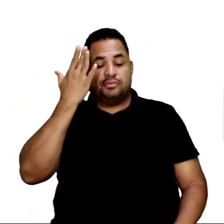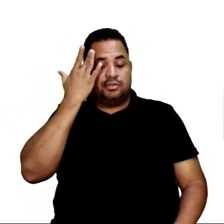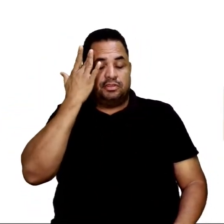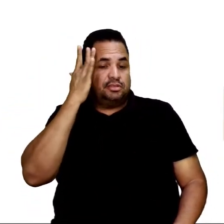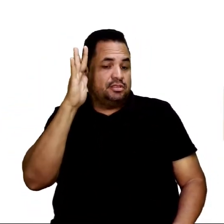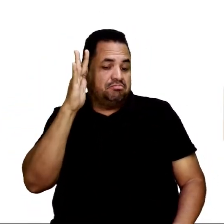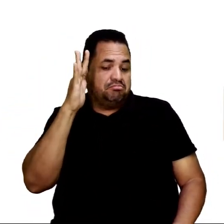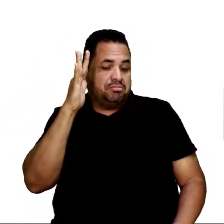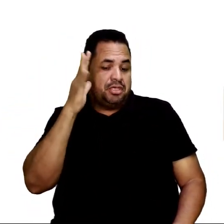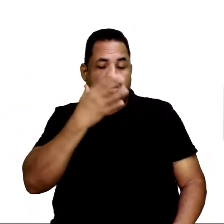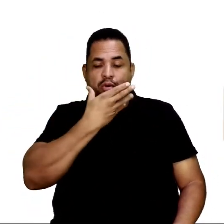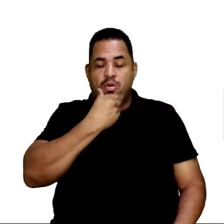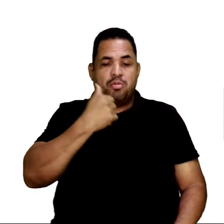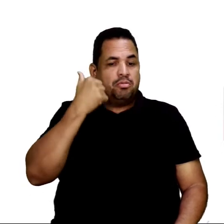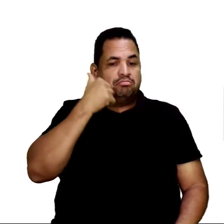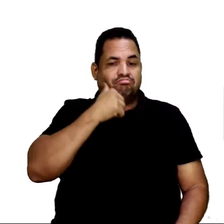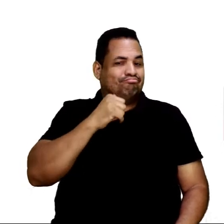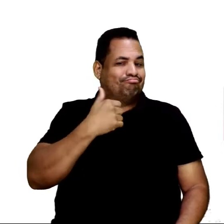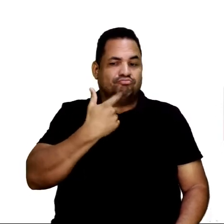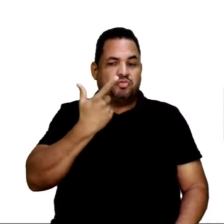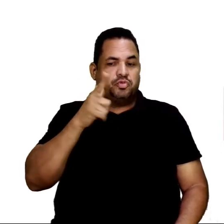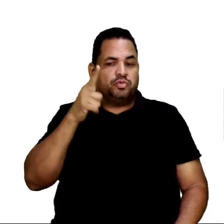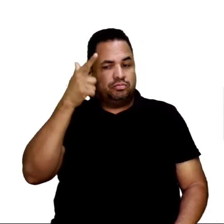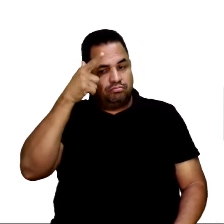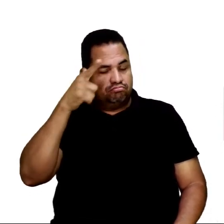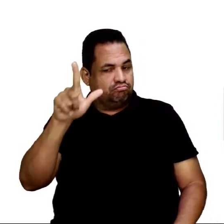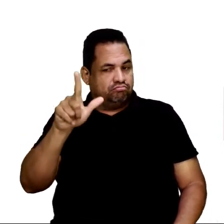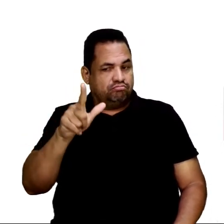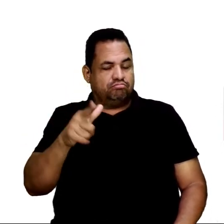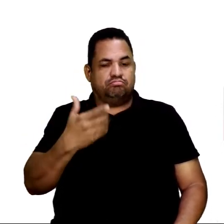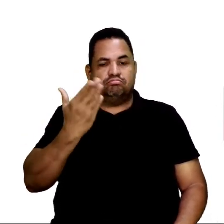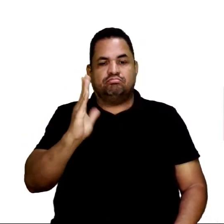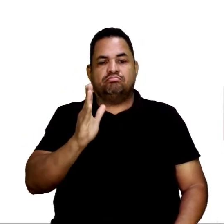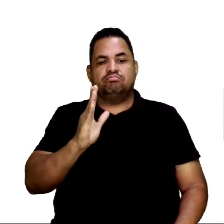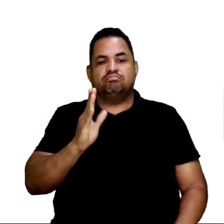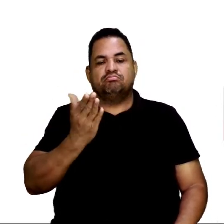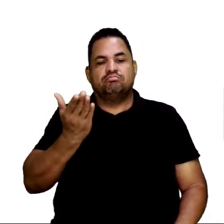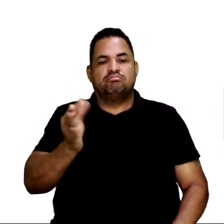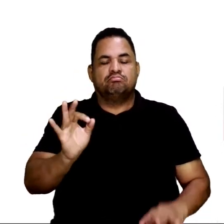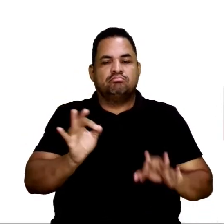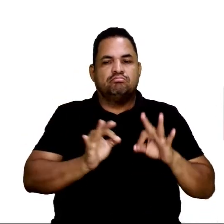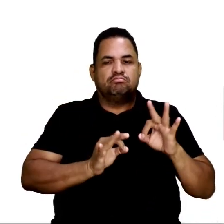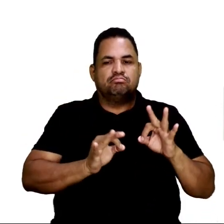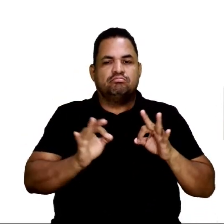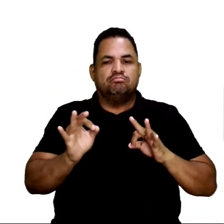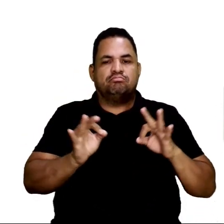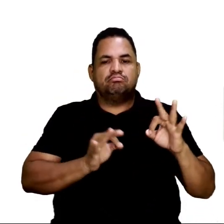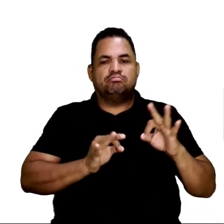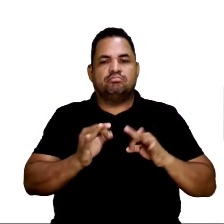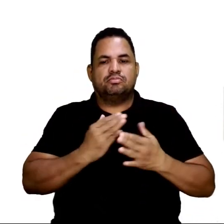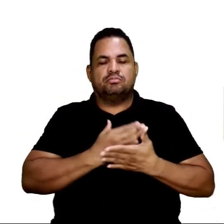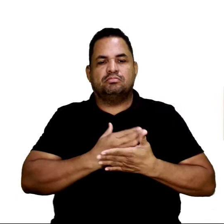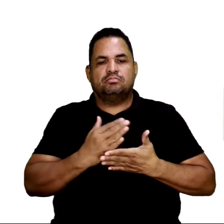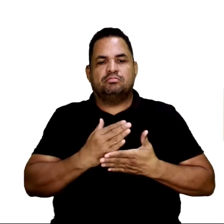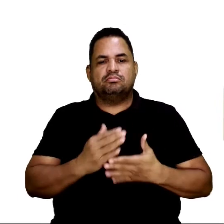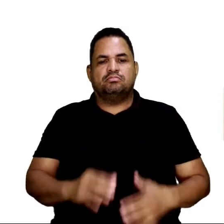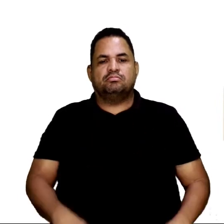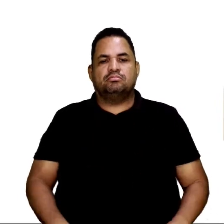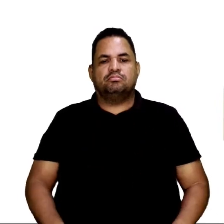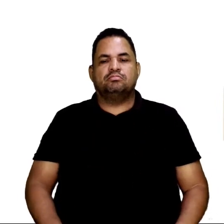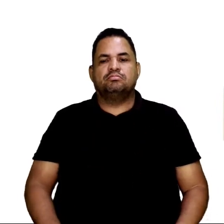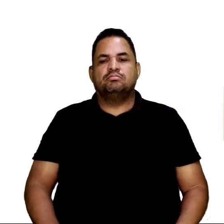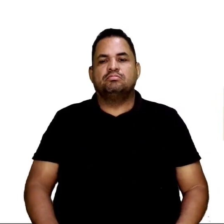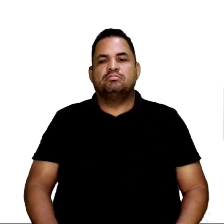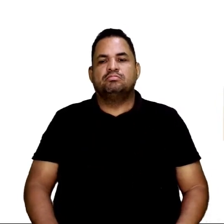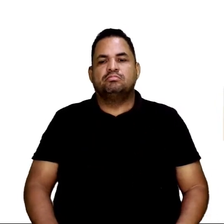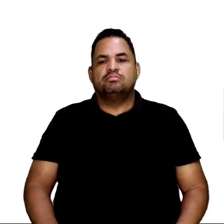ainda, não. Com 9 semanas, não. Mas os órgãos genitais já estão em formação, tá bom?